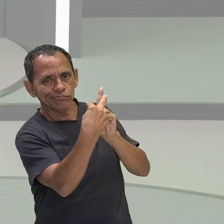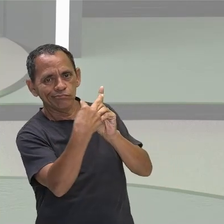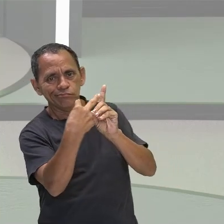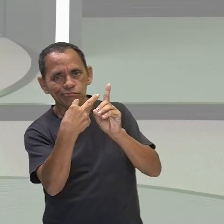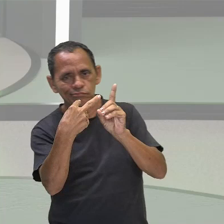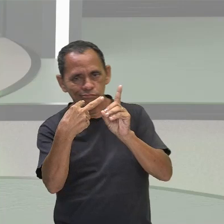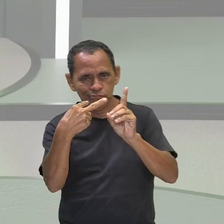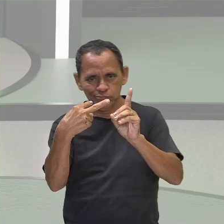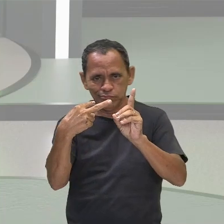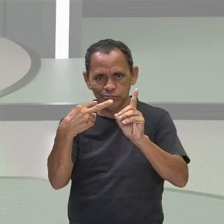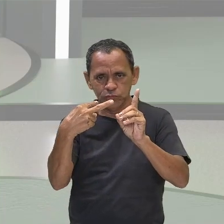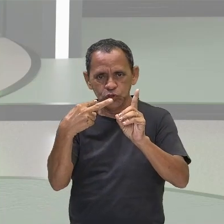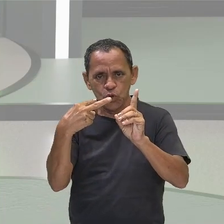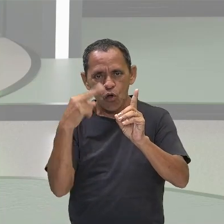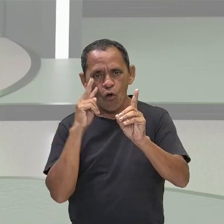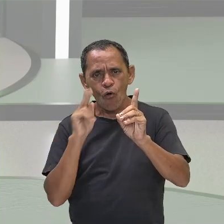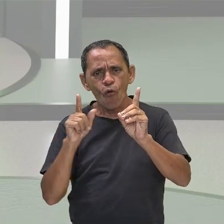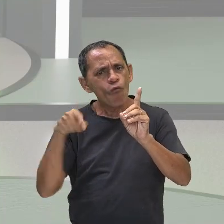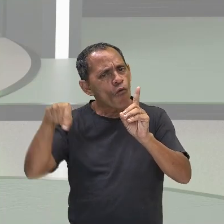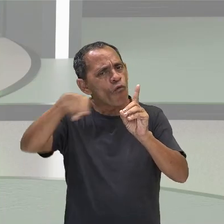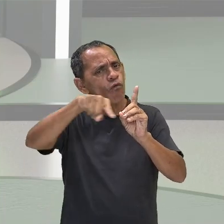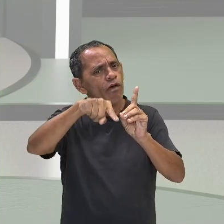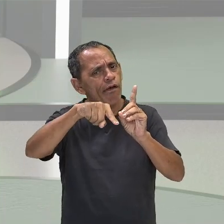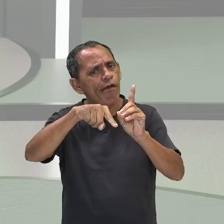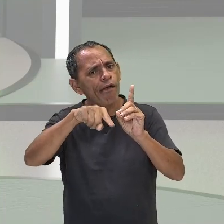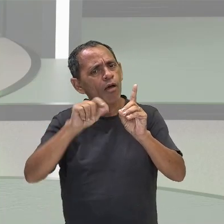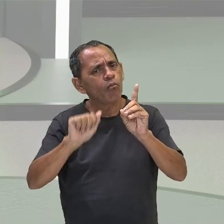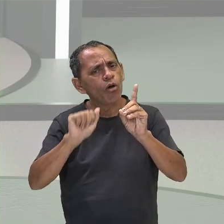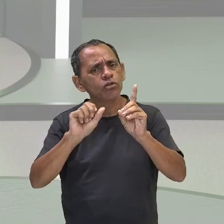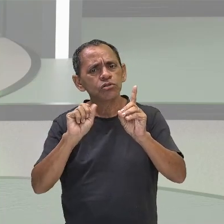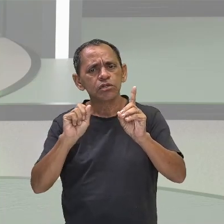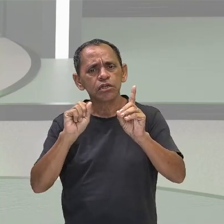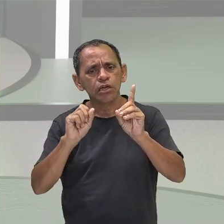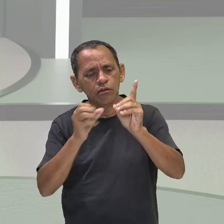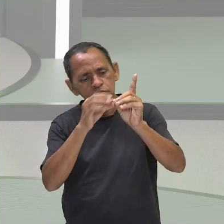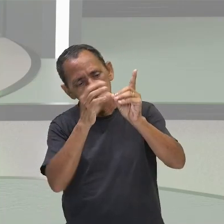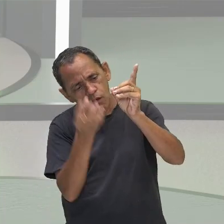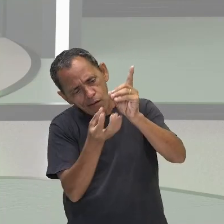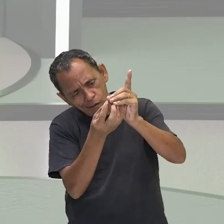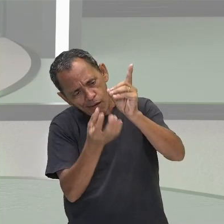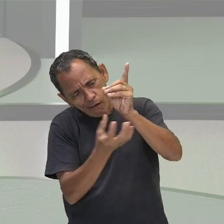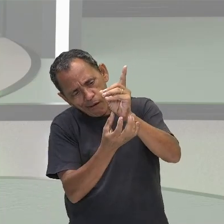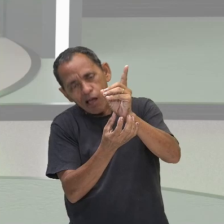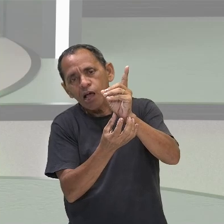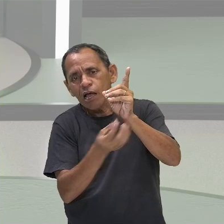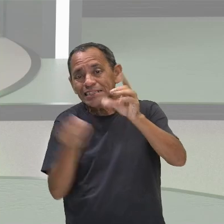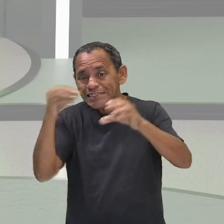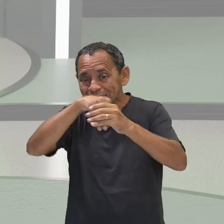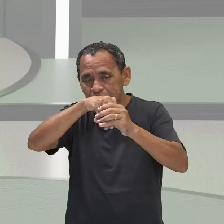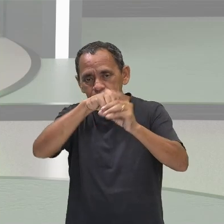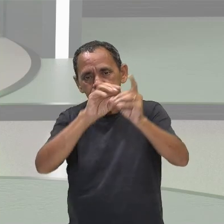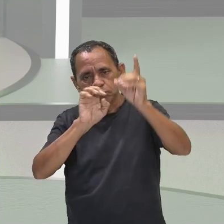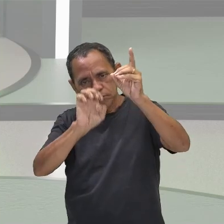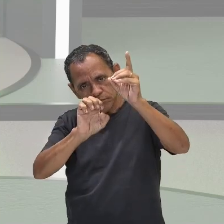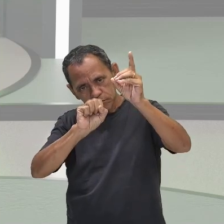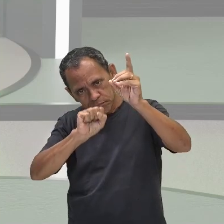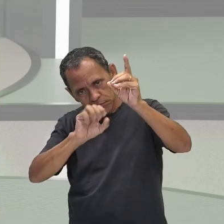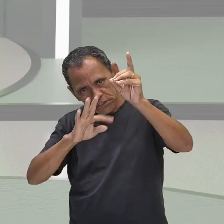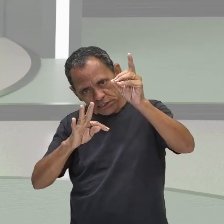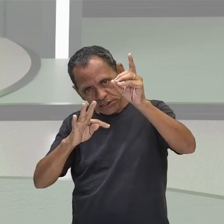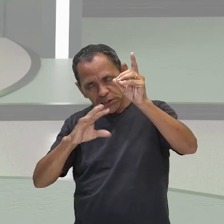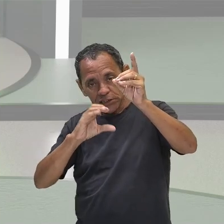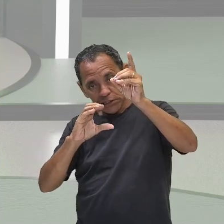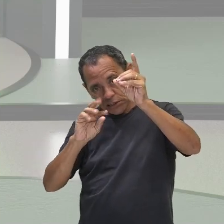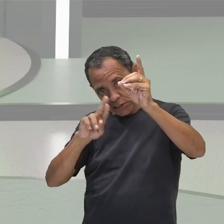observar melhor. O testículo vai estar lá dentro do escroto, né? São em número